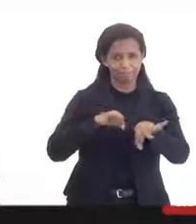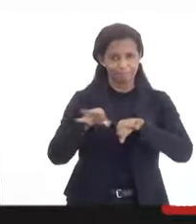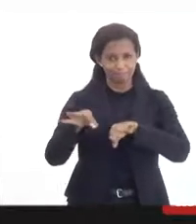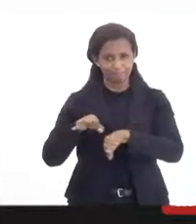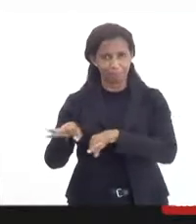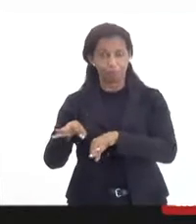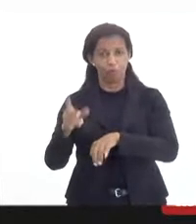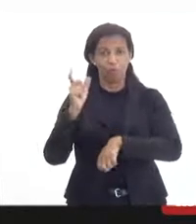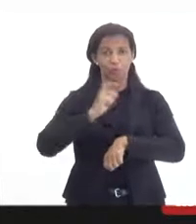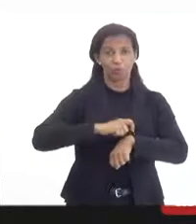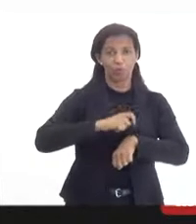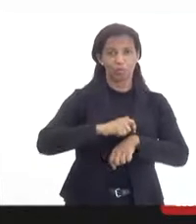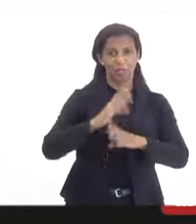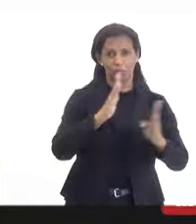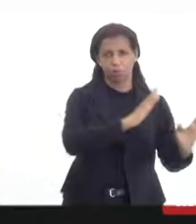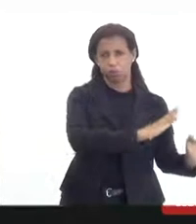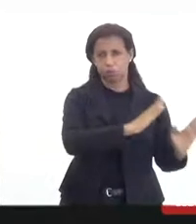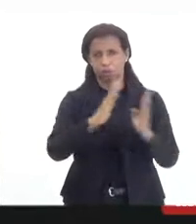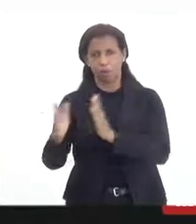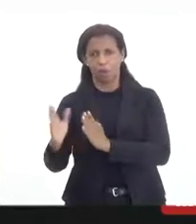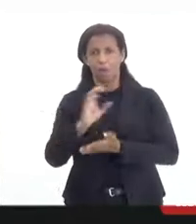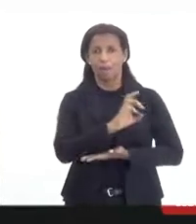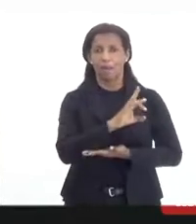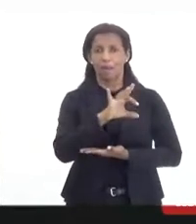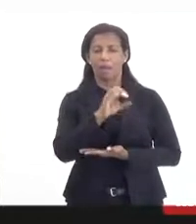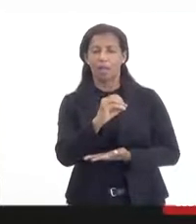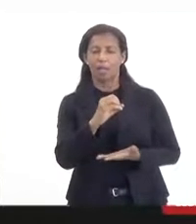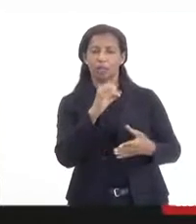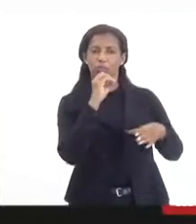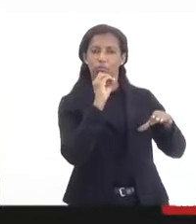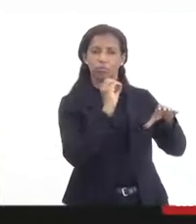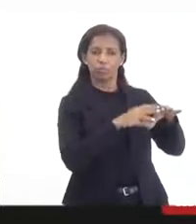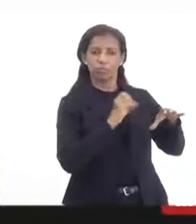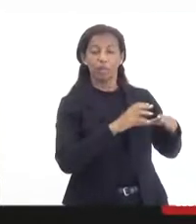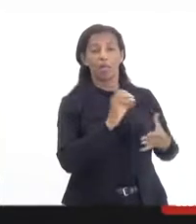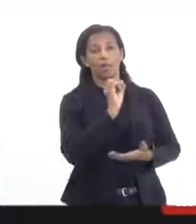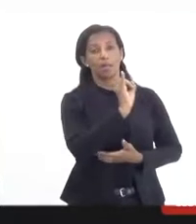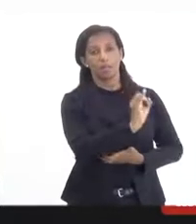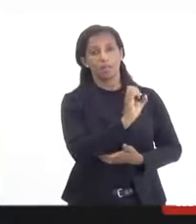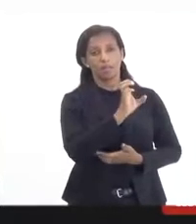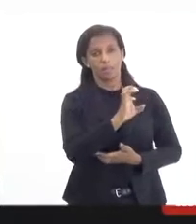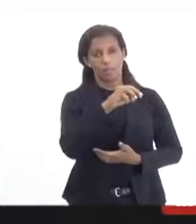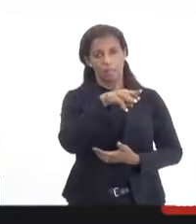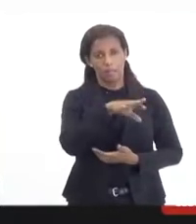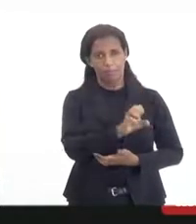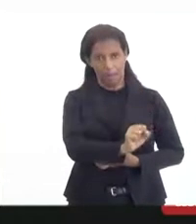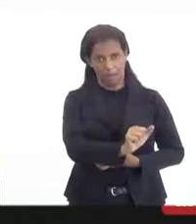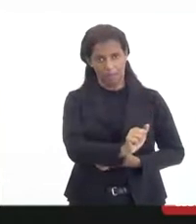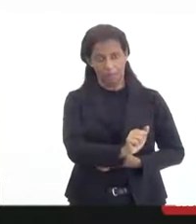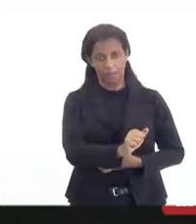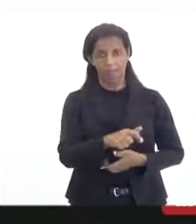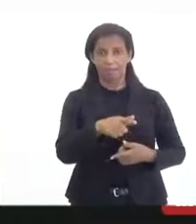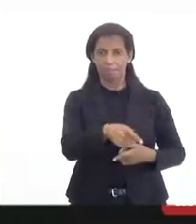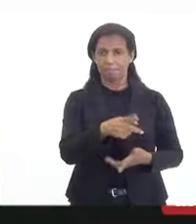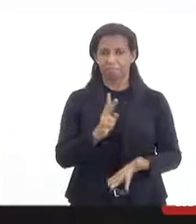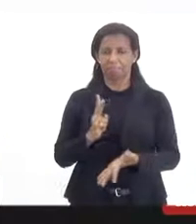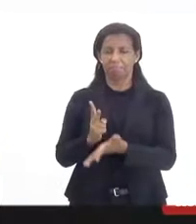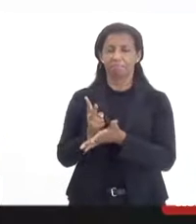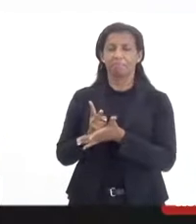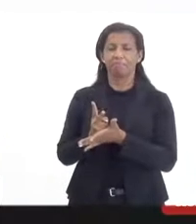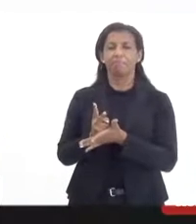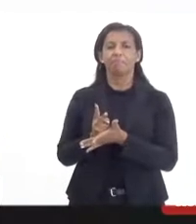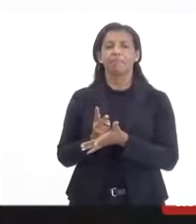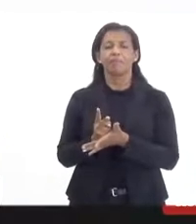do prazo decadencial para créditos tributários relacionados ao ICMS, né? Basicamente, o termo inicial de